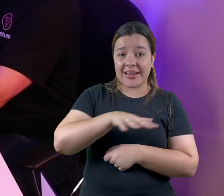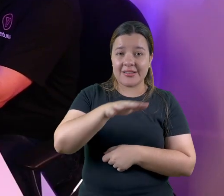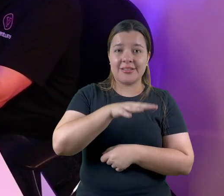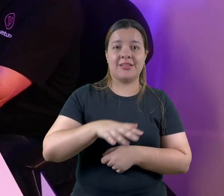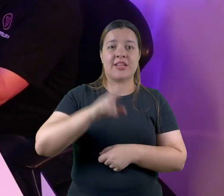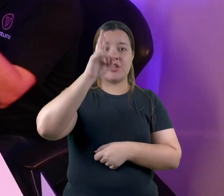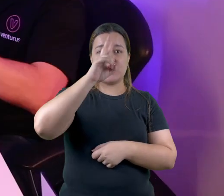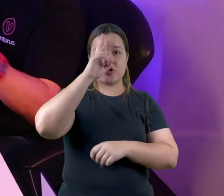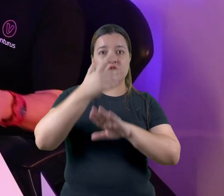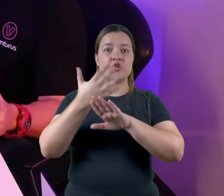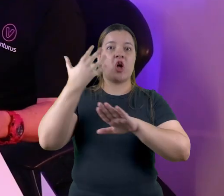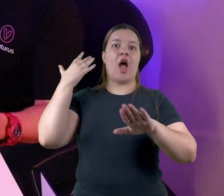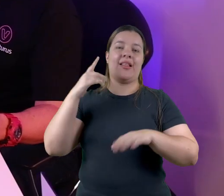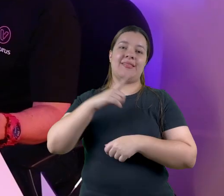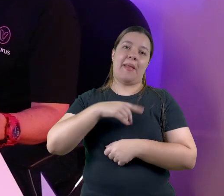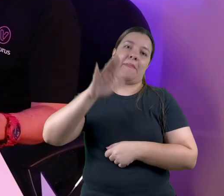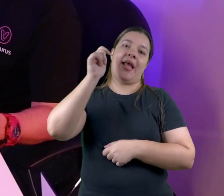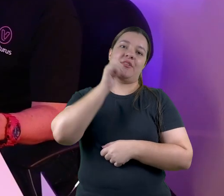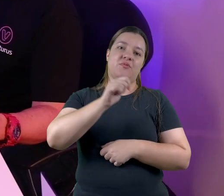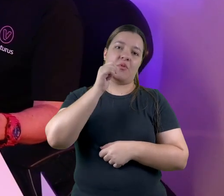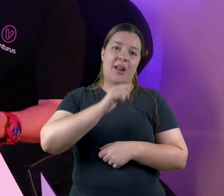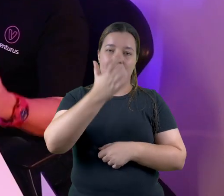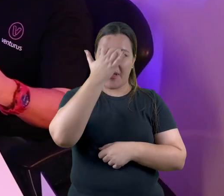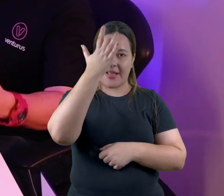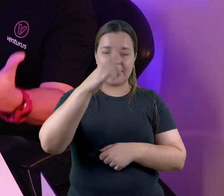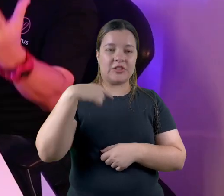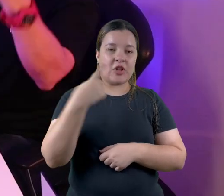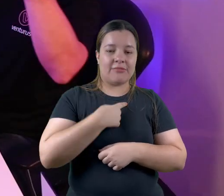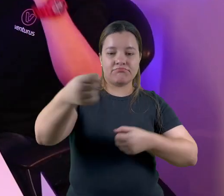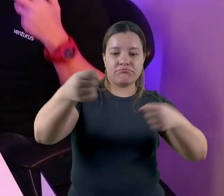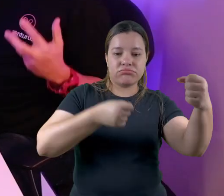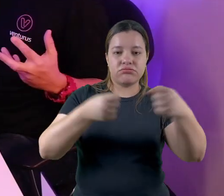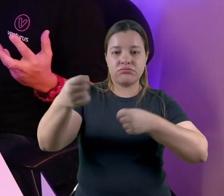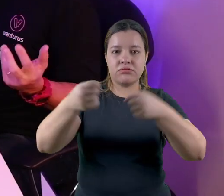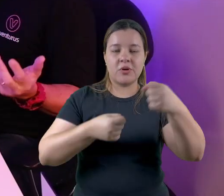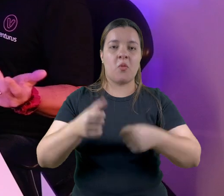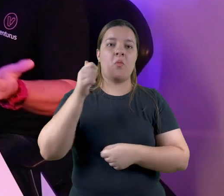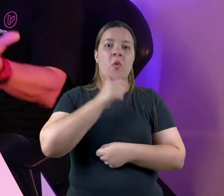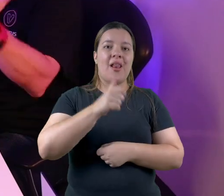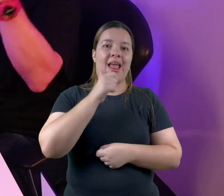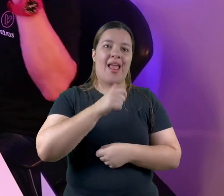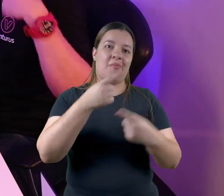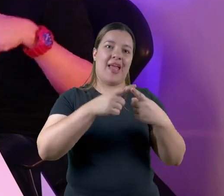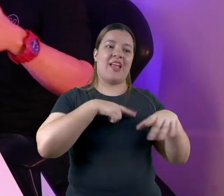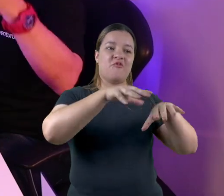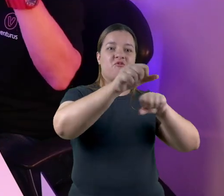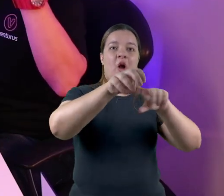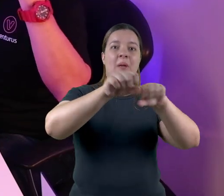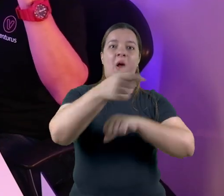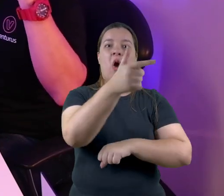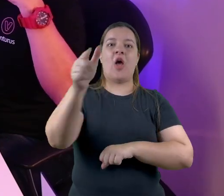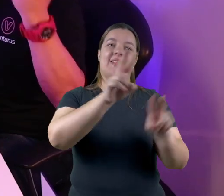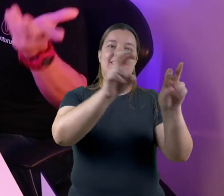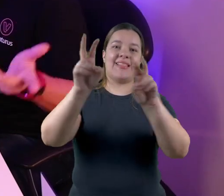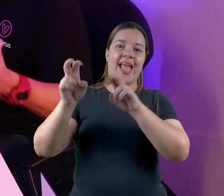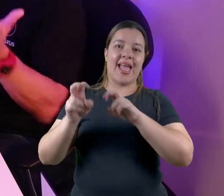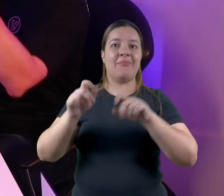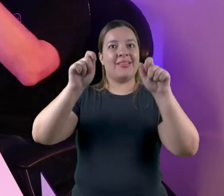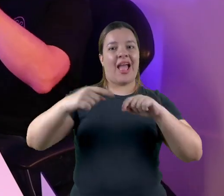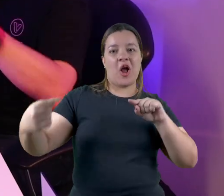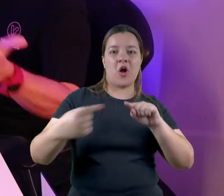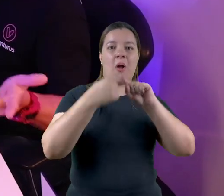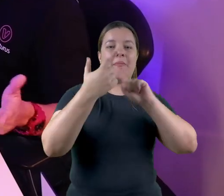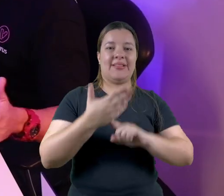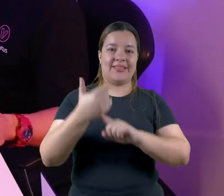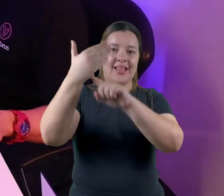áreas historicamente tem mais mulheres exatamente então a gente acaba trazendo essa diversidade não só de Formação Mas também de a gente